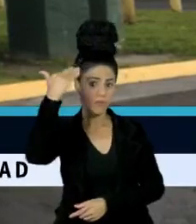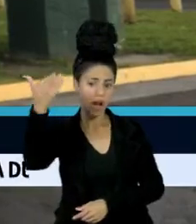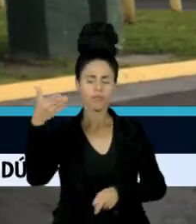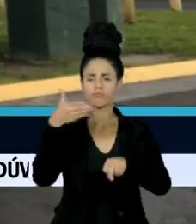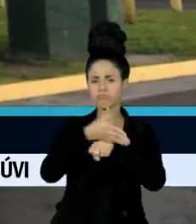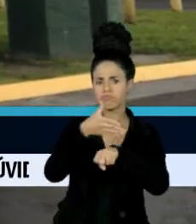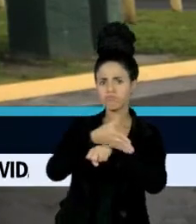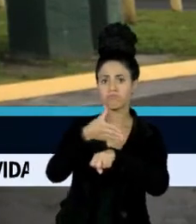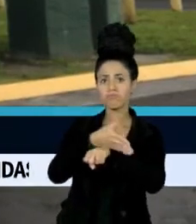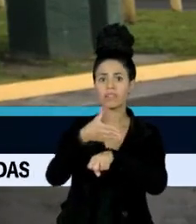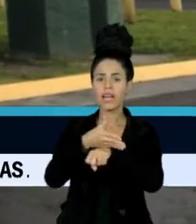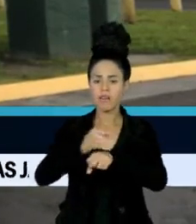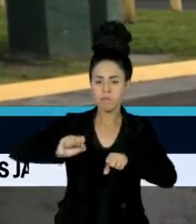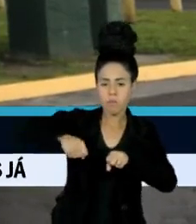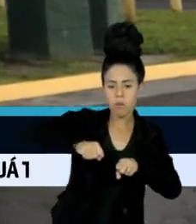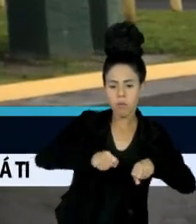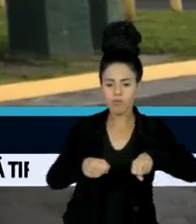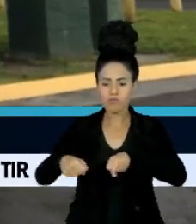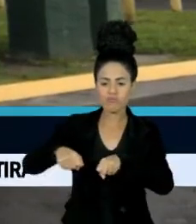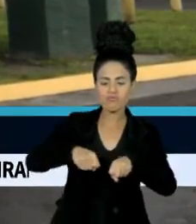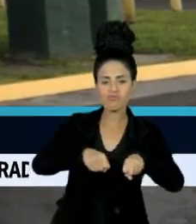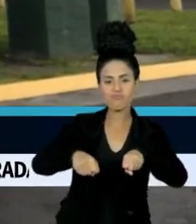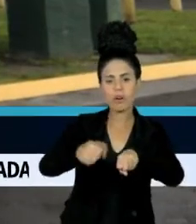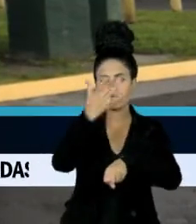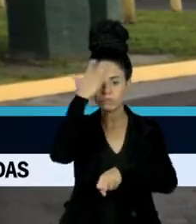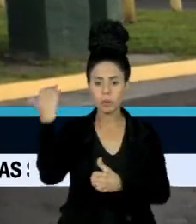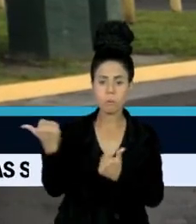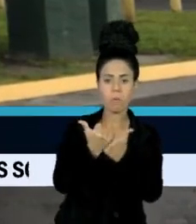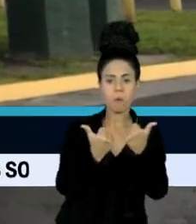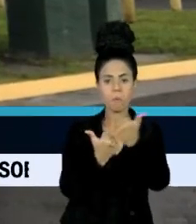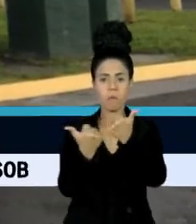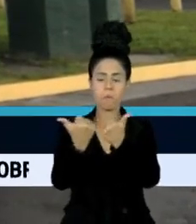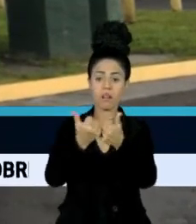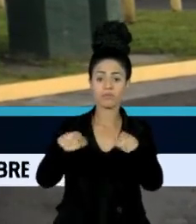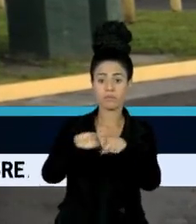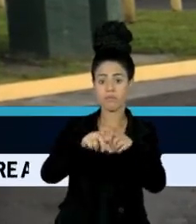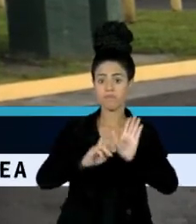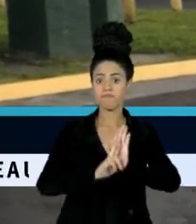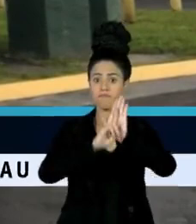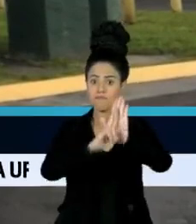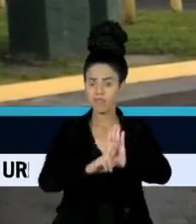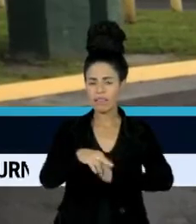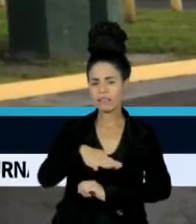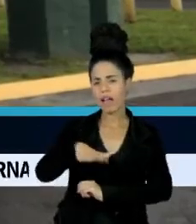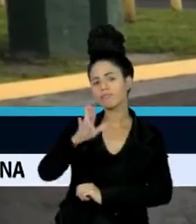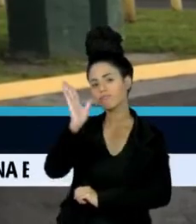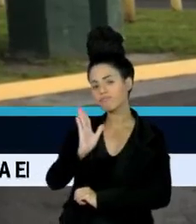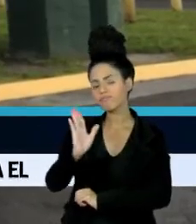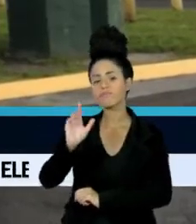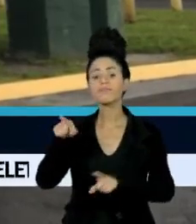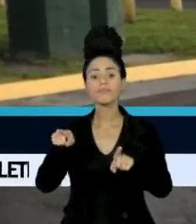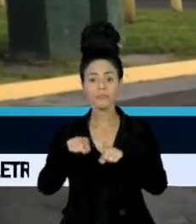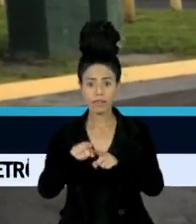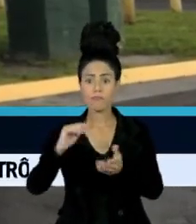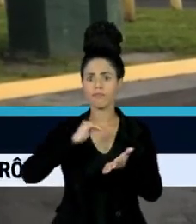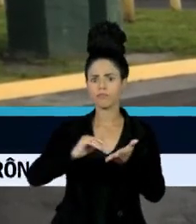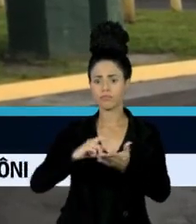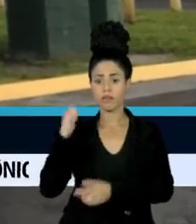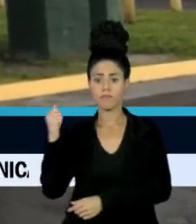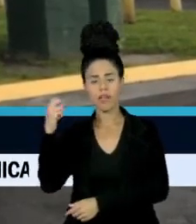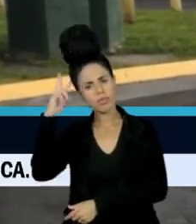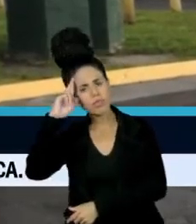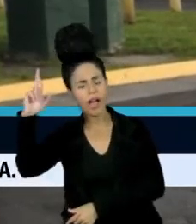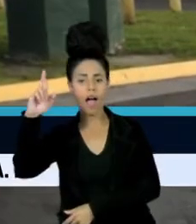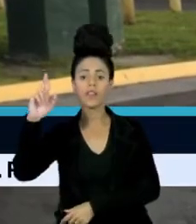de uma motociata com apoiadores e de um encontro com representantes da comunidade brasileira, empresários e